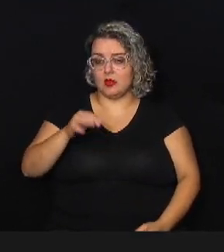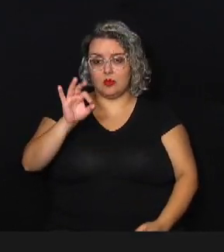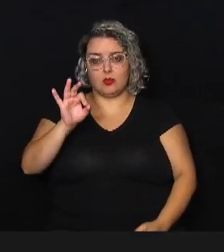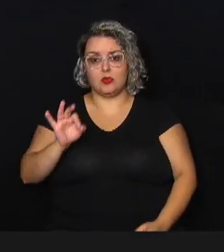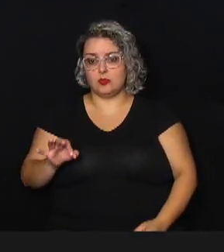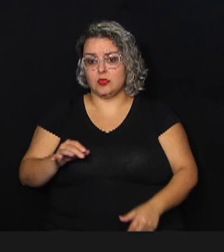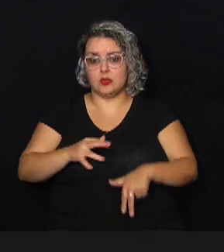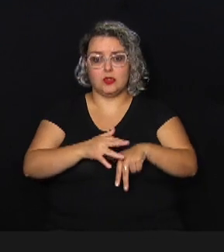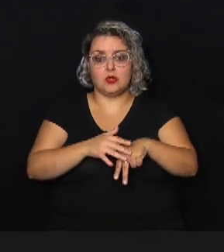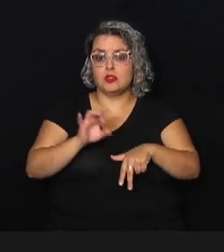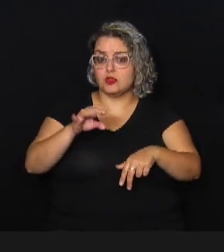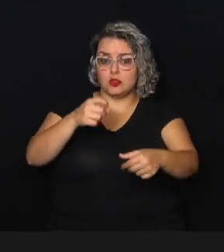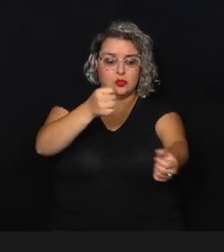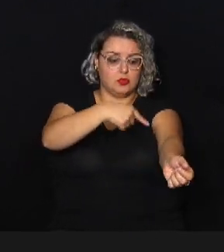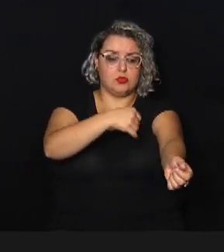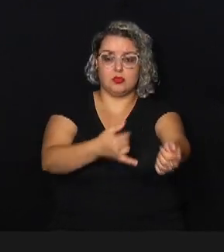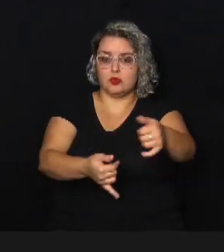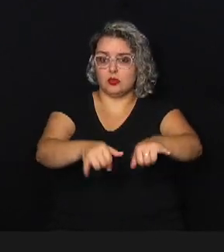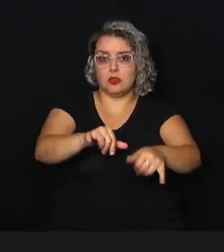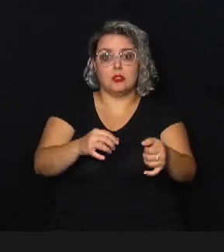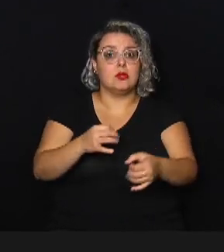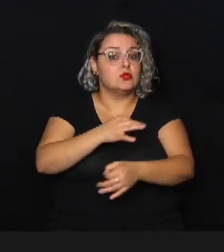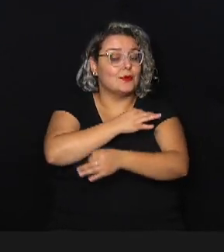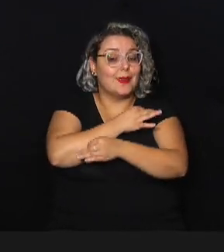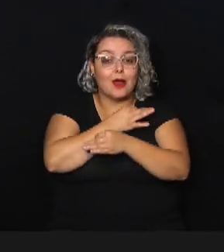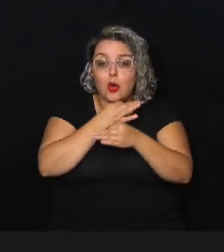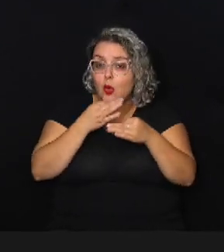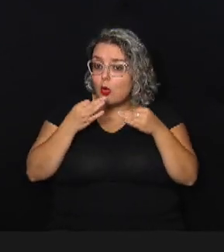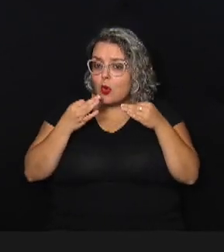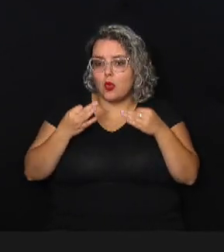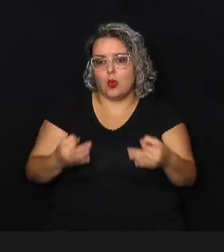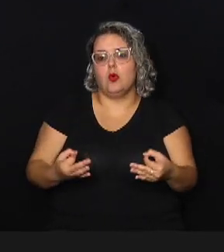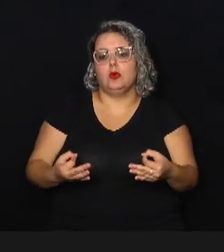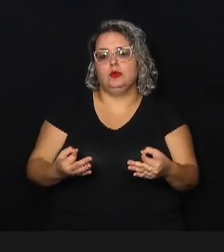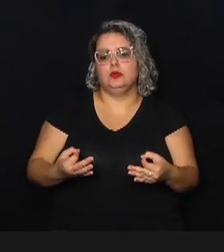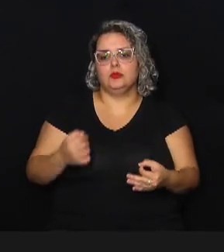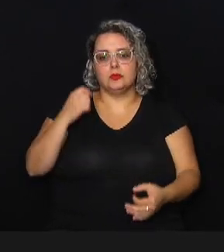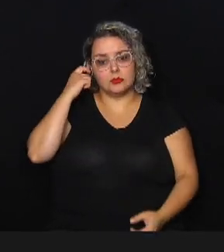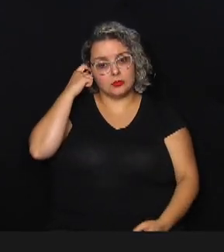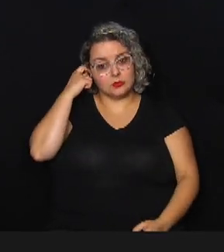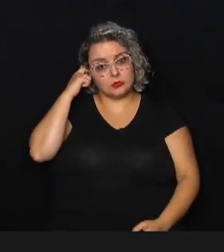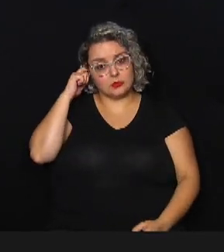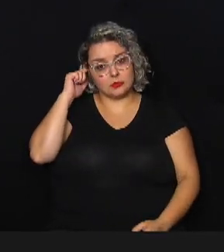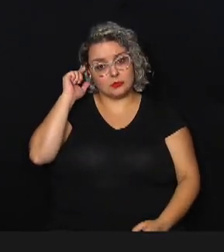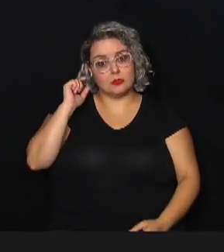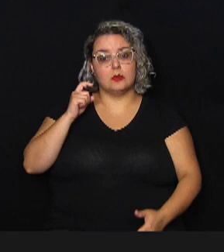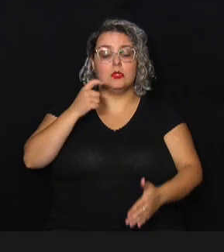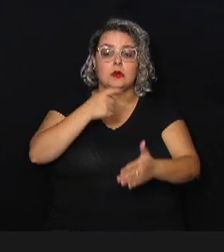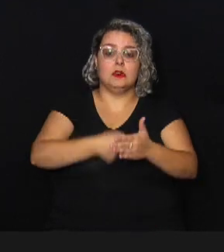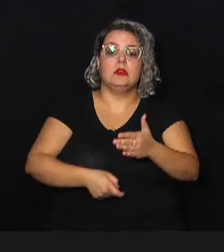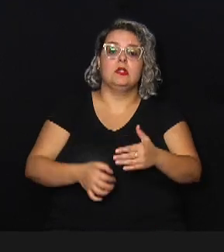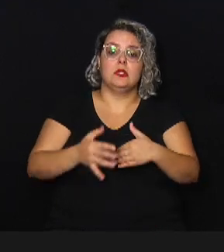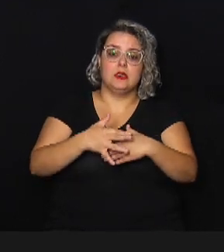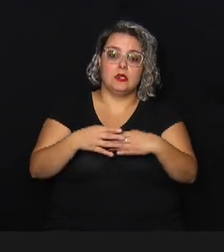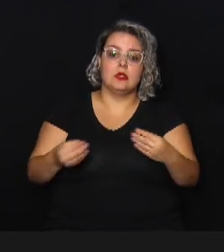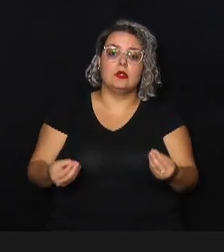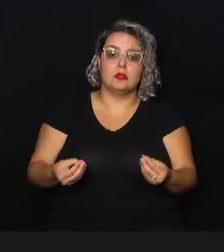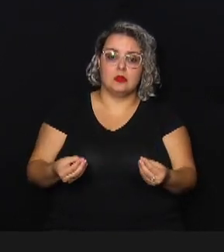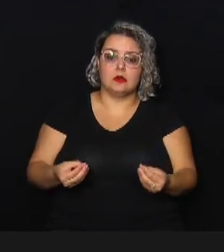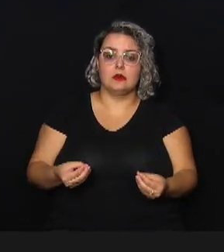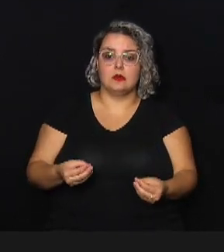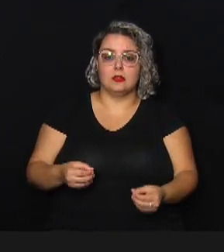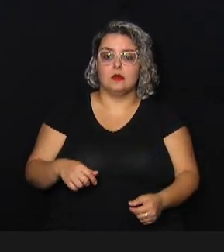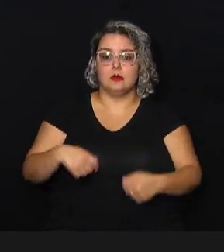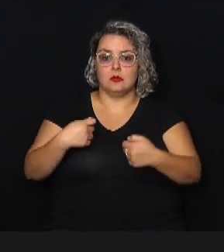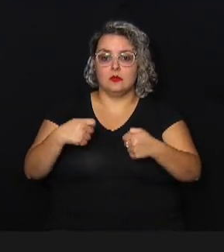com quimioterapia, isso é muito bom, e muito desse aumento na taxa de cura se deve ao Boldrini. Então, a gente precisa ter